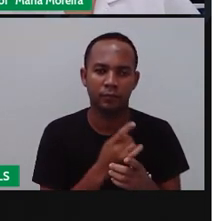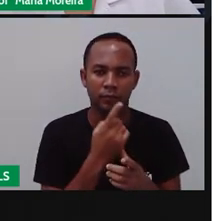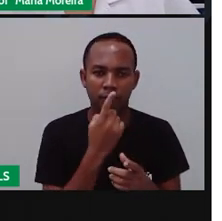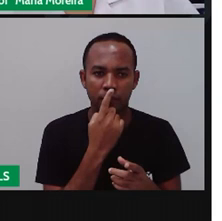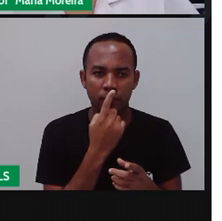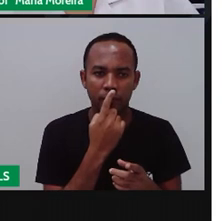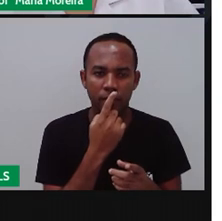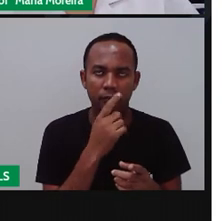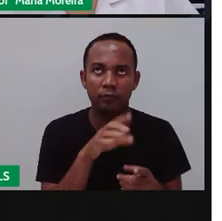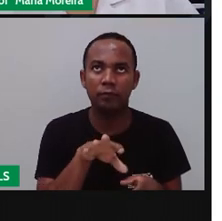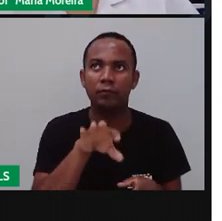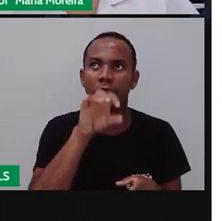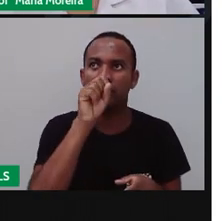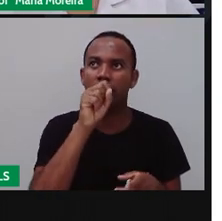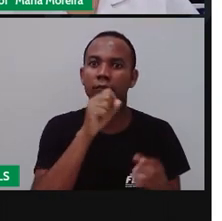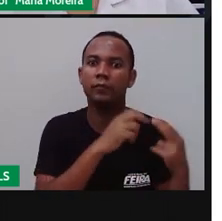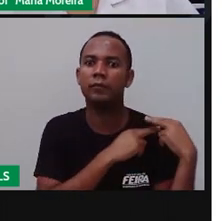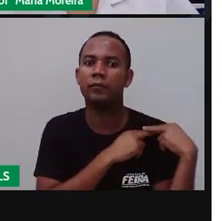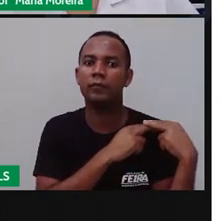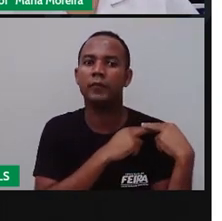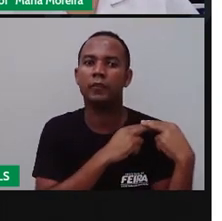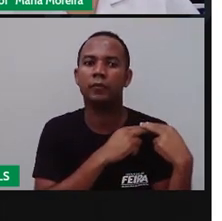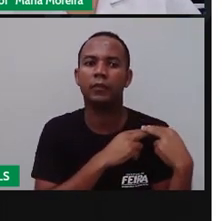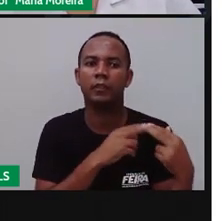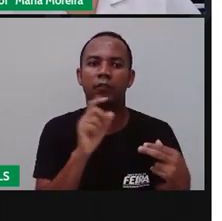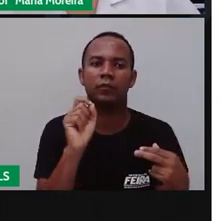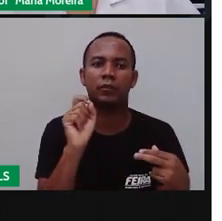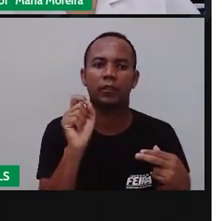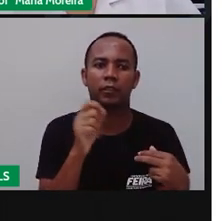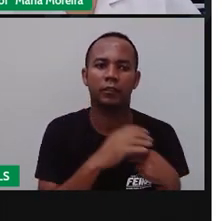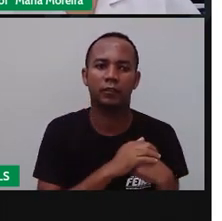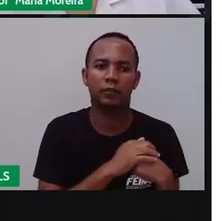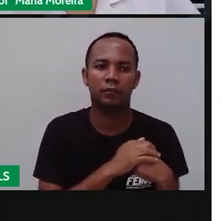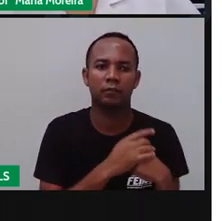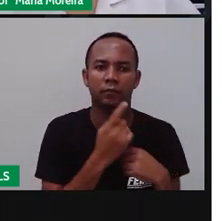Olfato. O órgão responsável pelo olfato é quem? É o